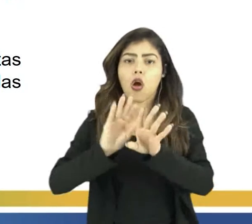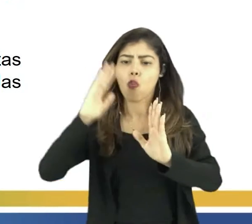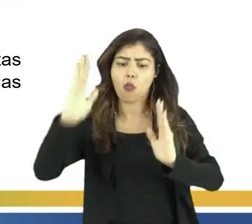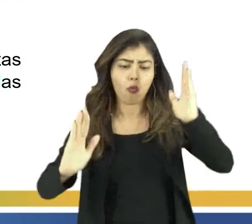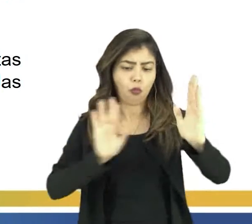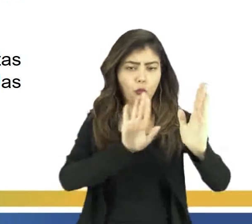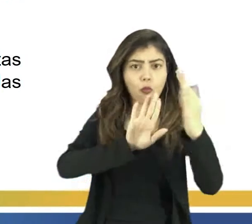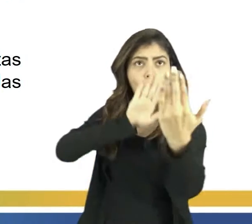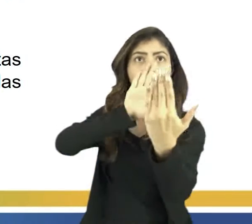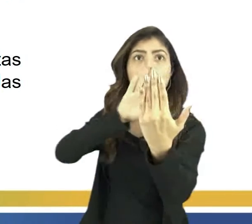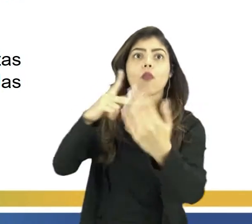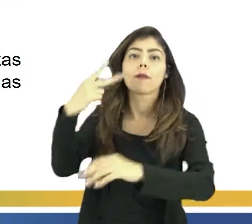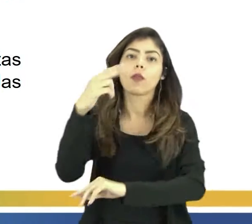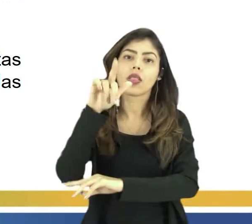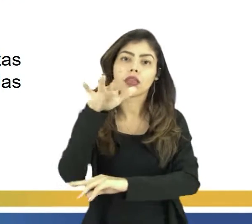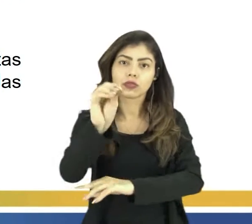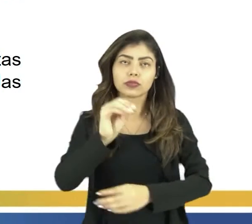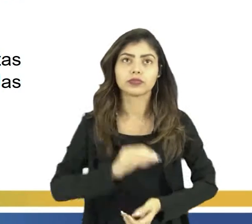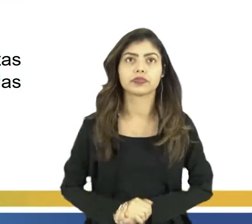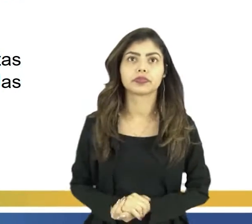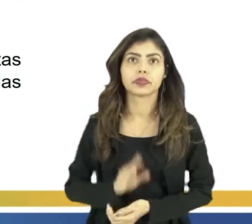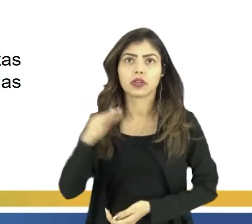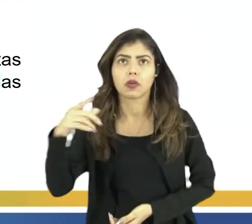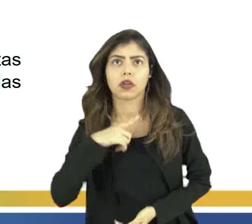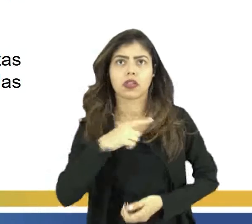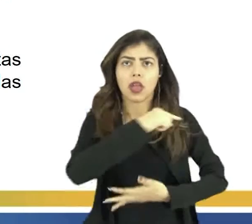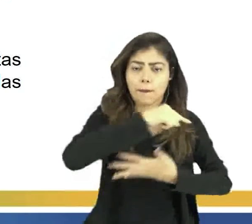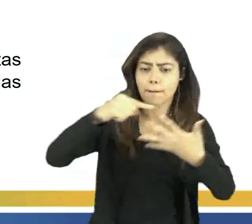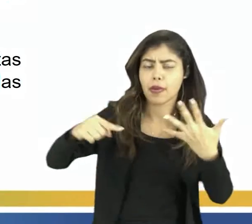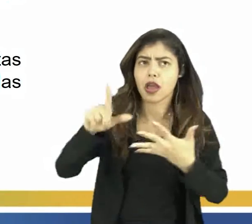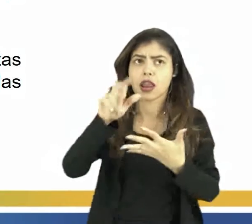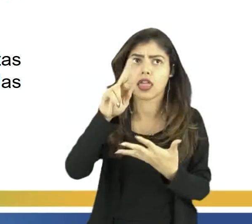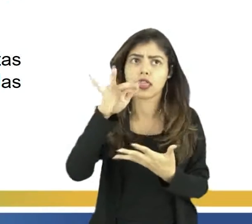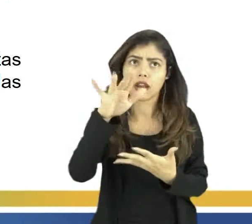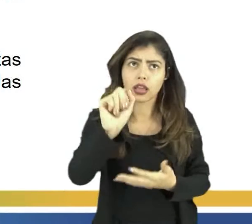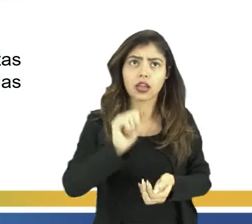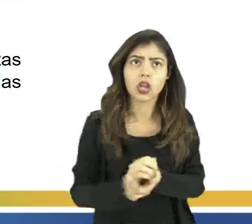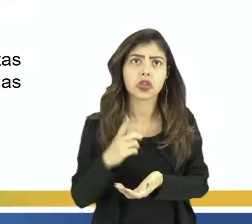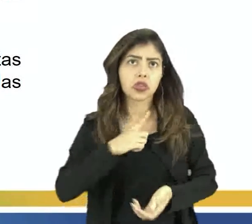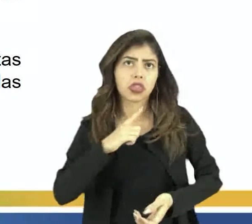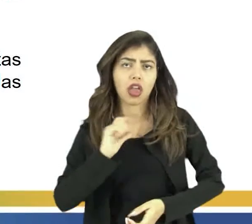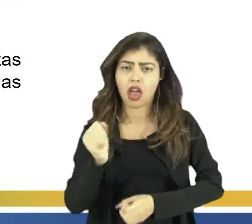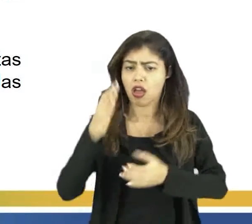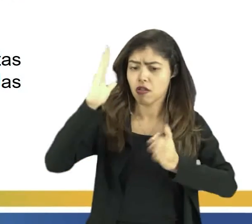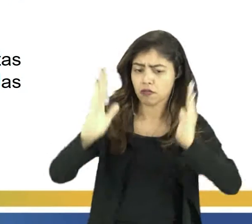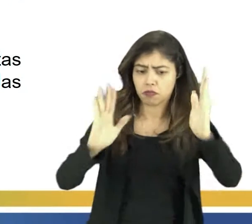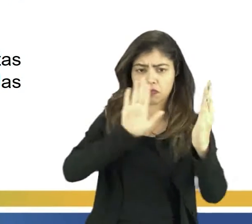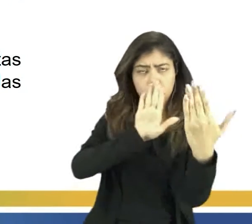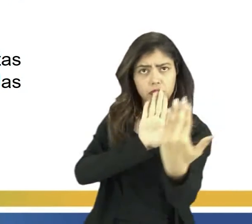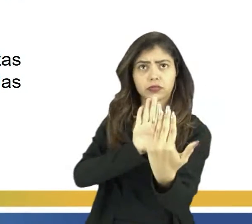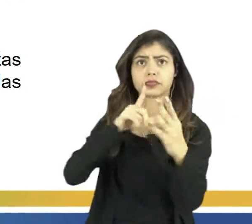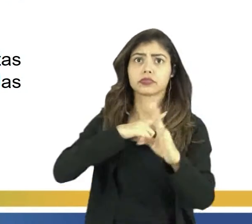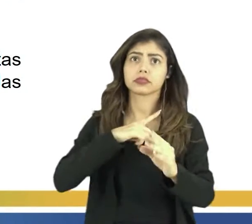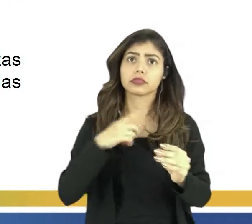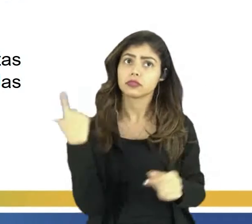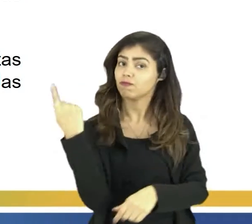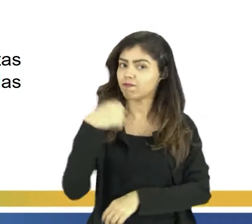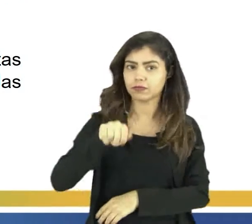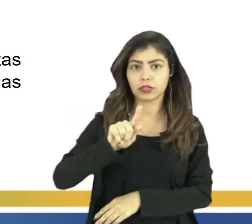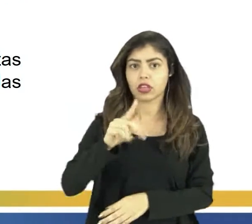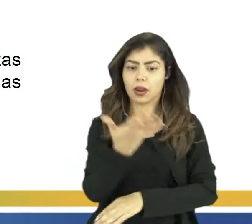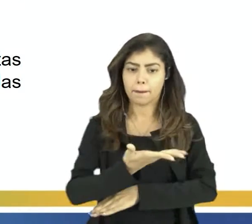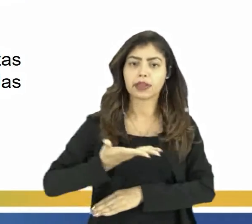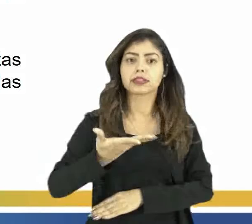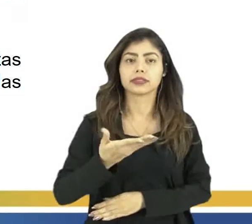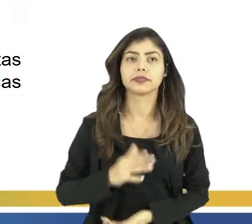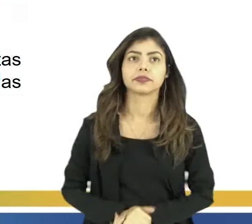são os lados das bases do polígono, enquanto que as arestas laterais correspondem aos lados das faces que não pertencem